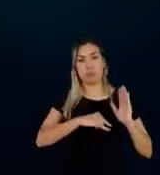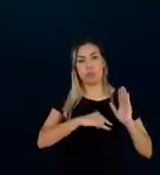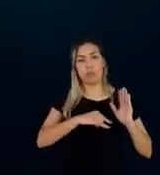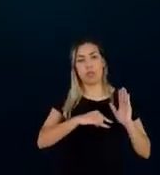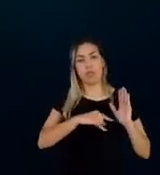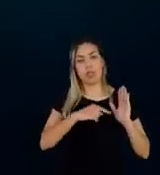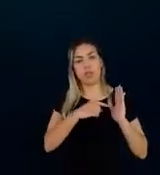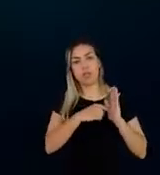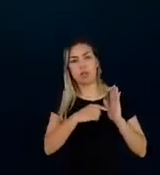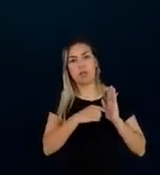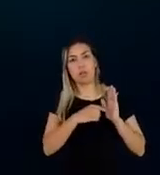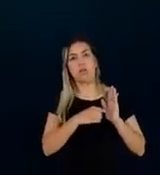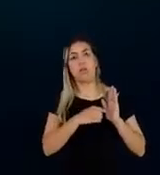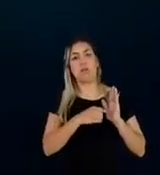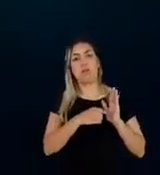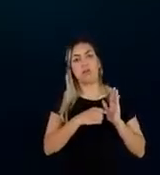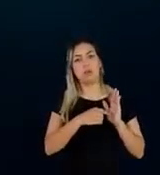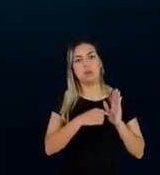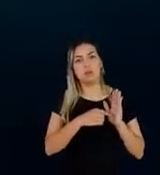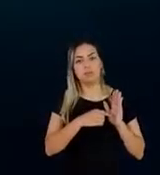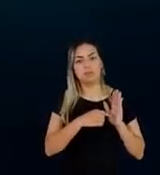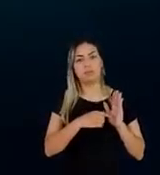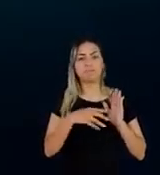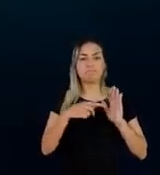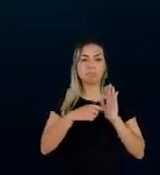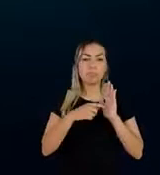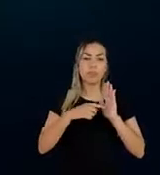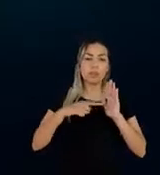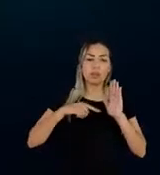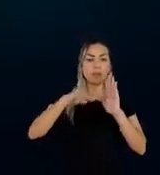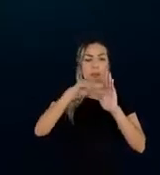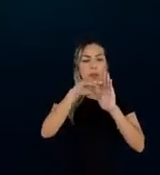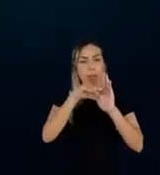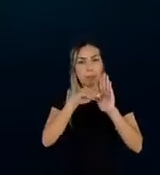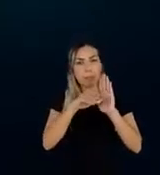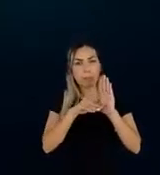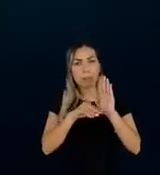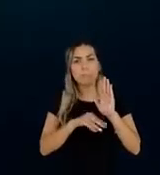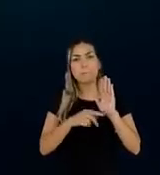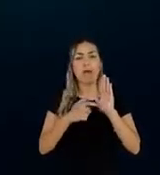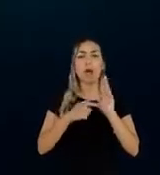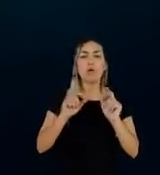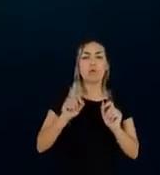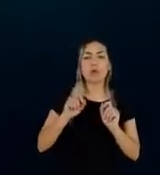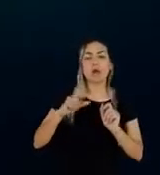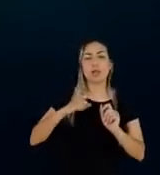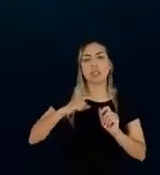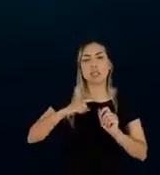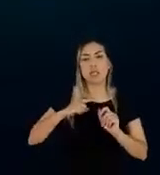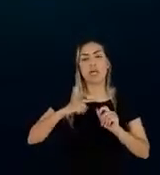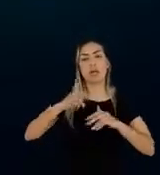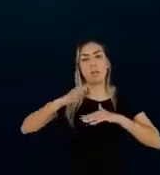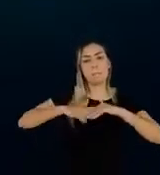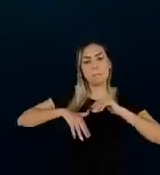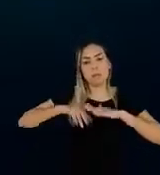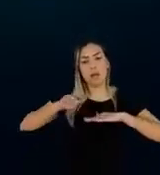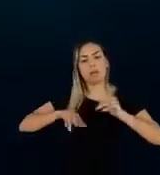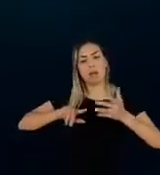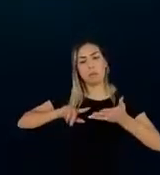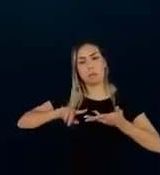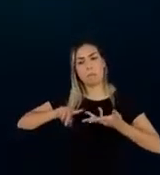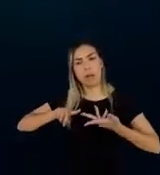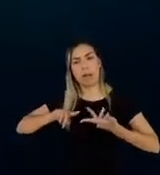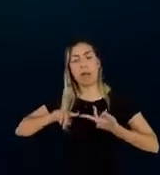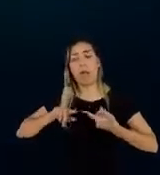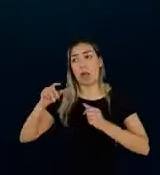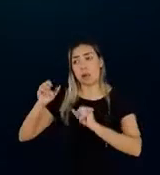é praticamente um manual de atividades que devem ser seguidas pelas